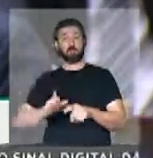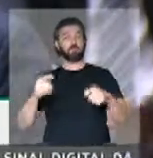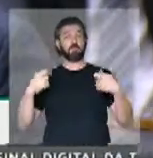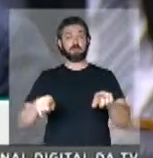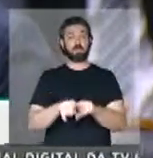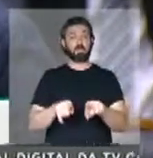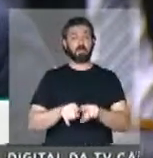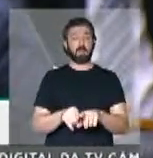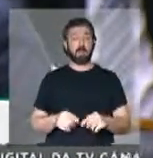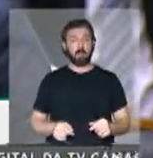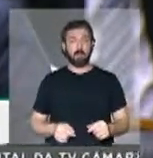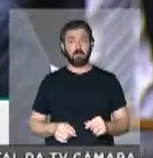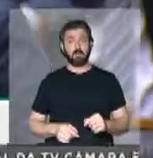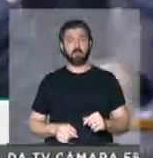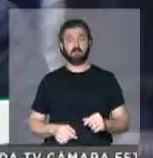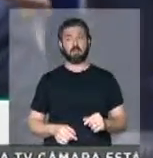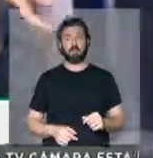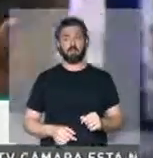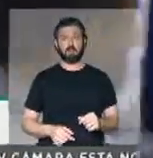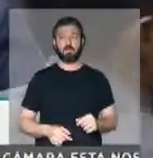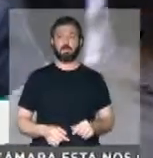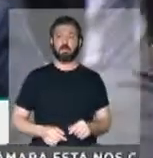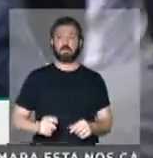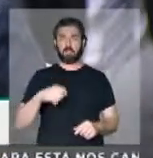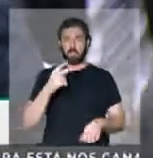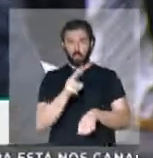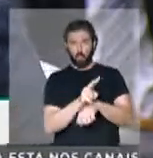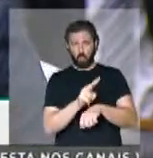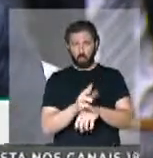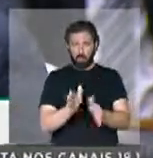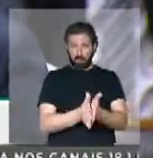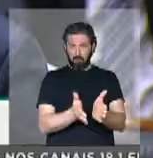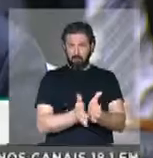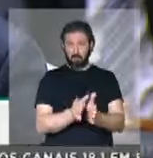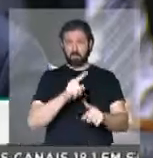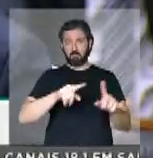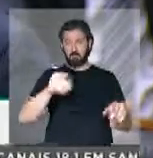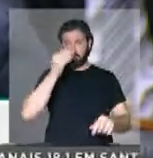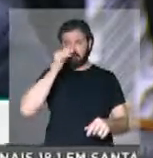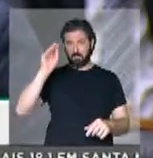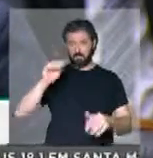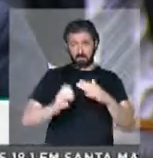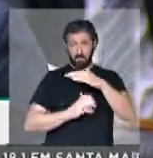país precisa. Quem diz que cuida de pobre, mas